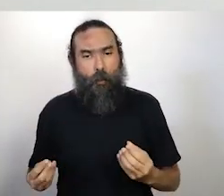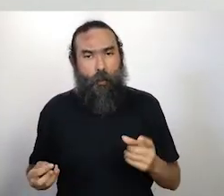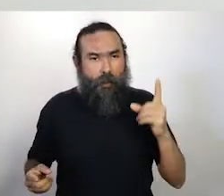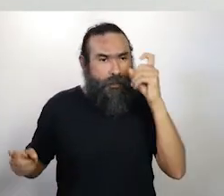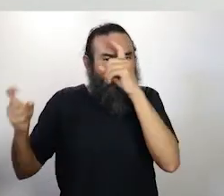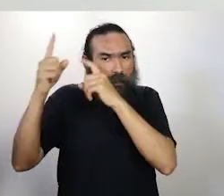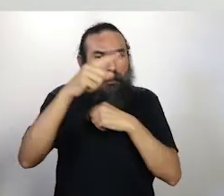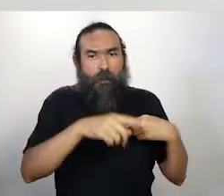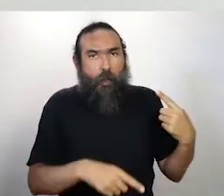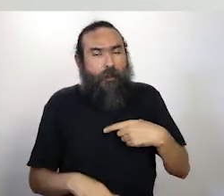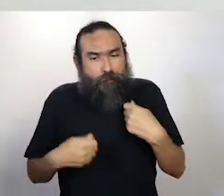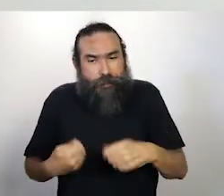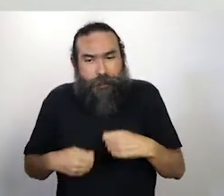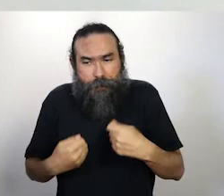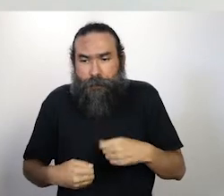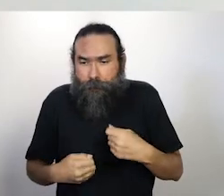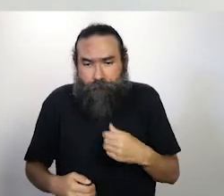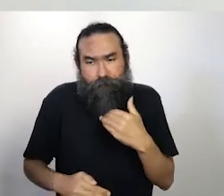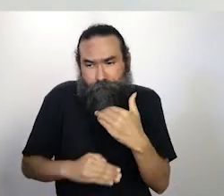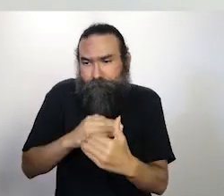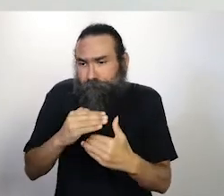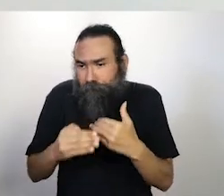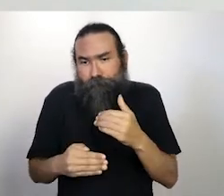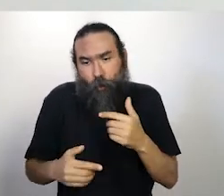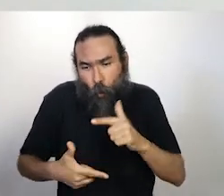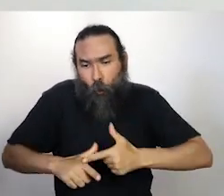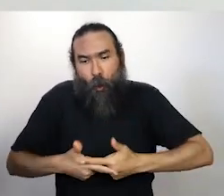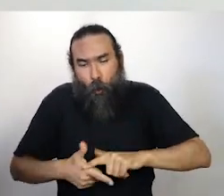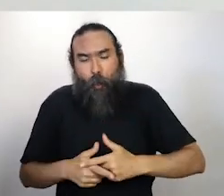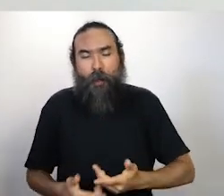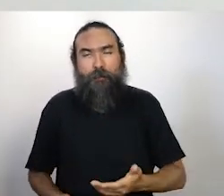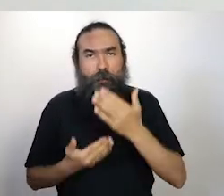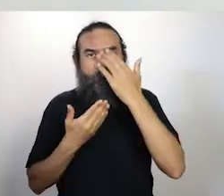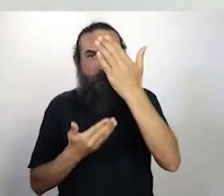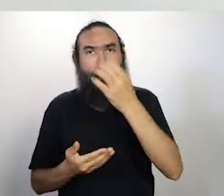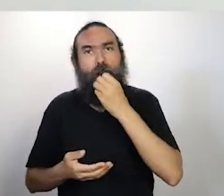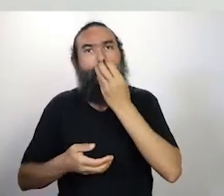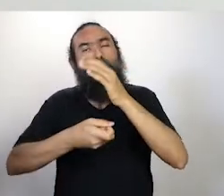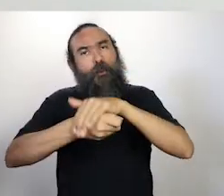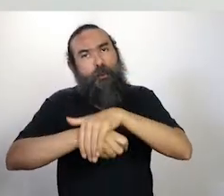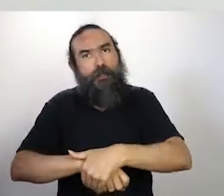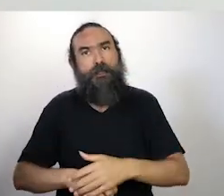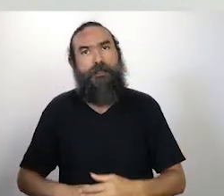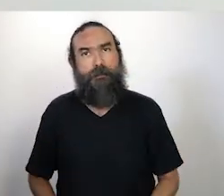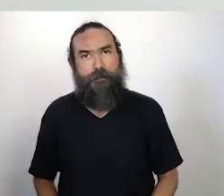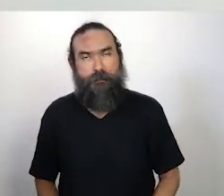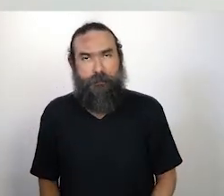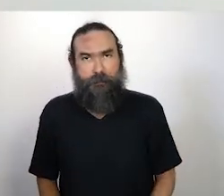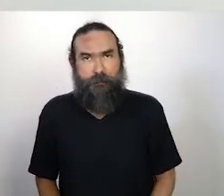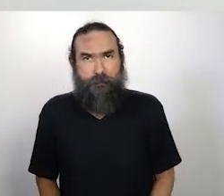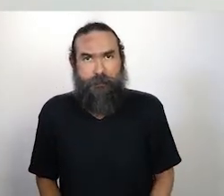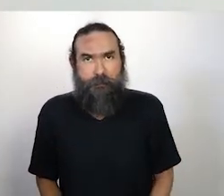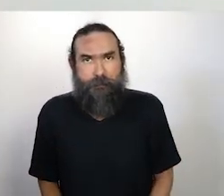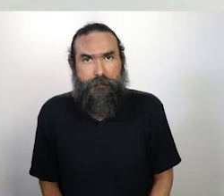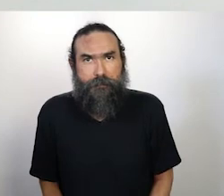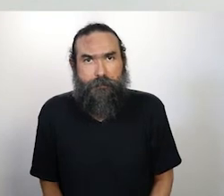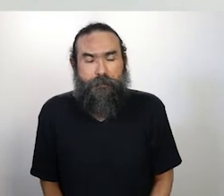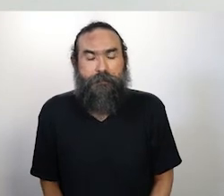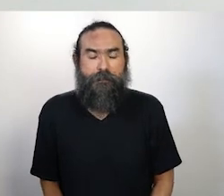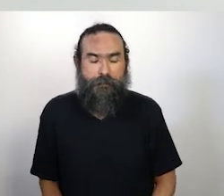e muitos desafios que a gente precisa enfrentar. É isso, muito obrigada, gente. Boa noite.